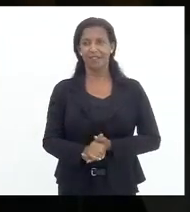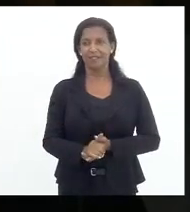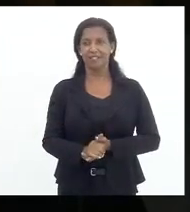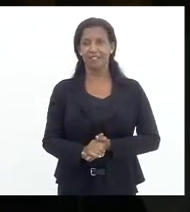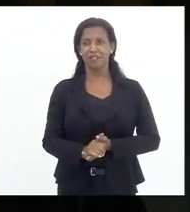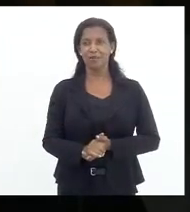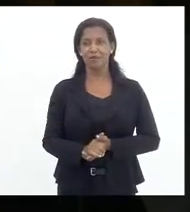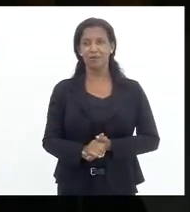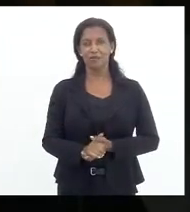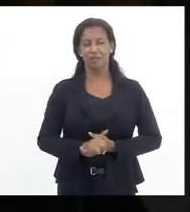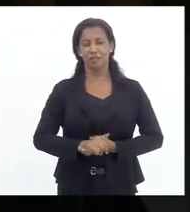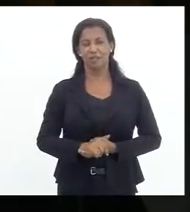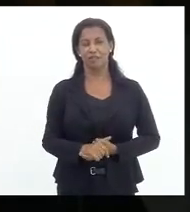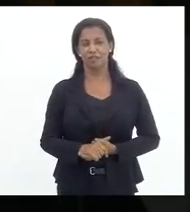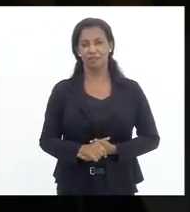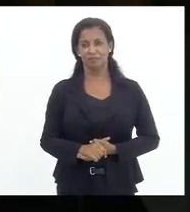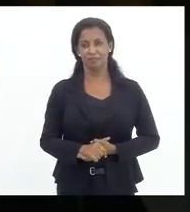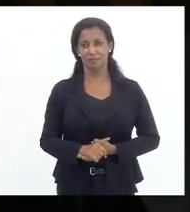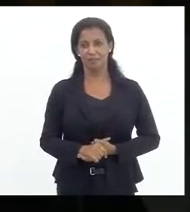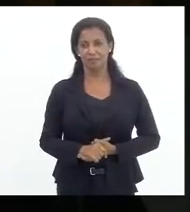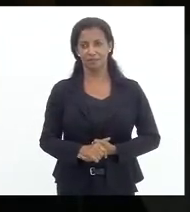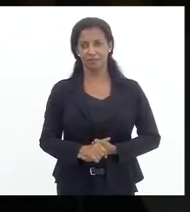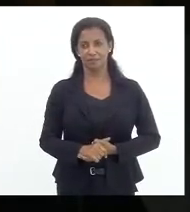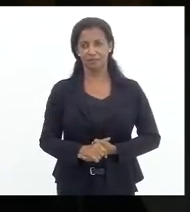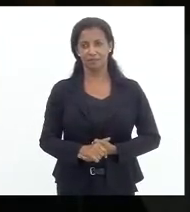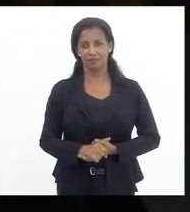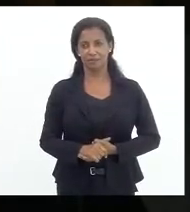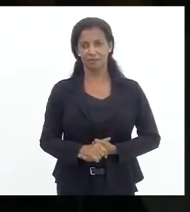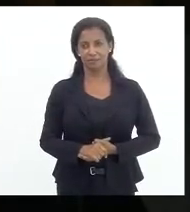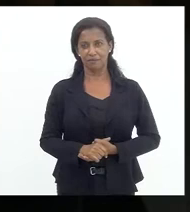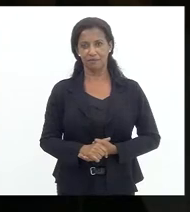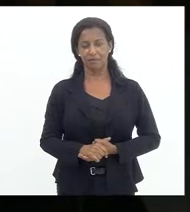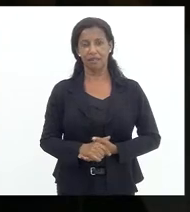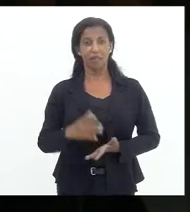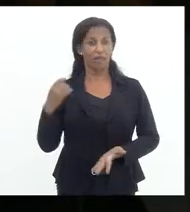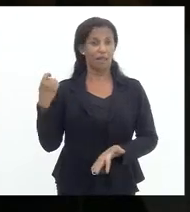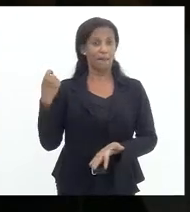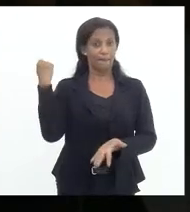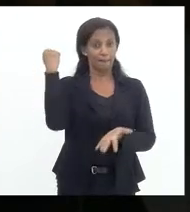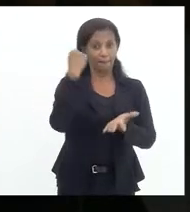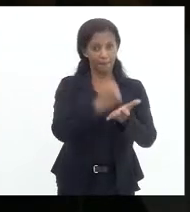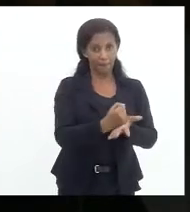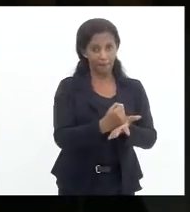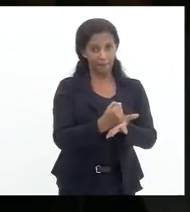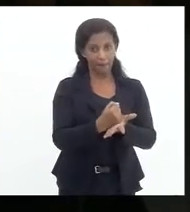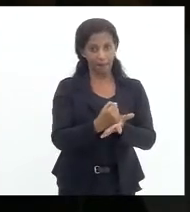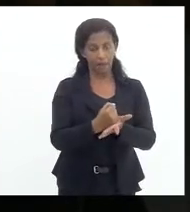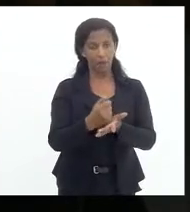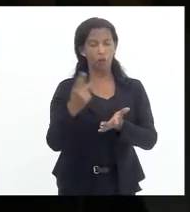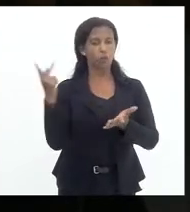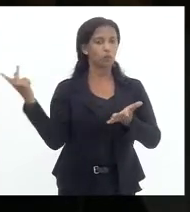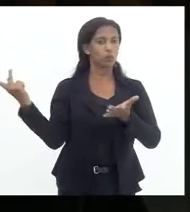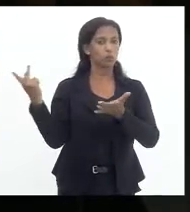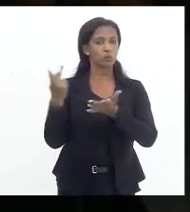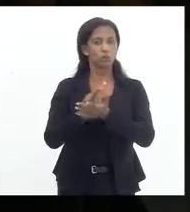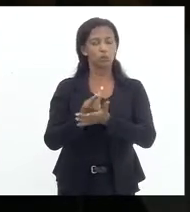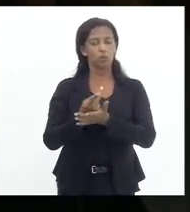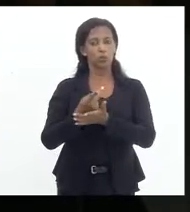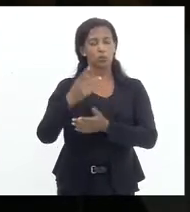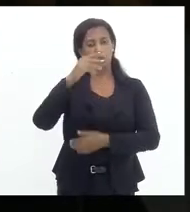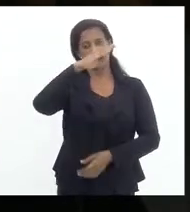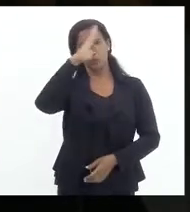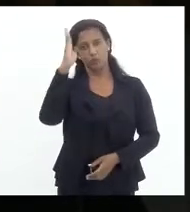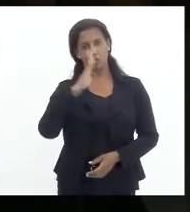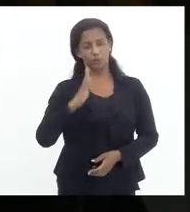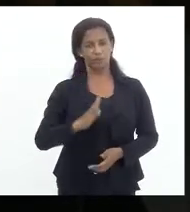12 de setembro a criar um Marco da emancipação do nosso